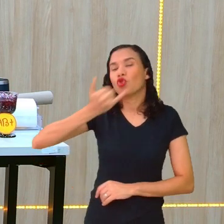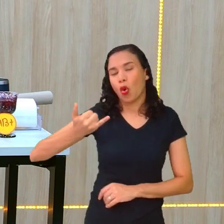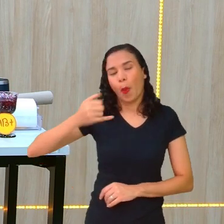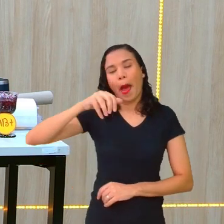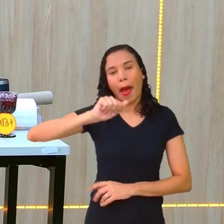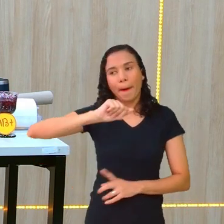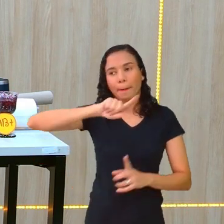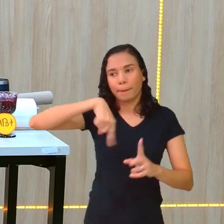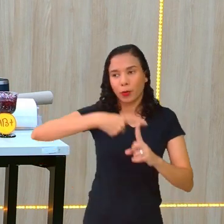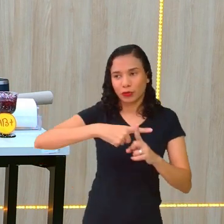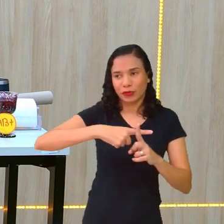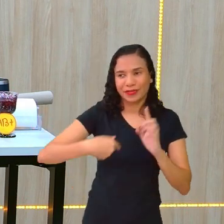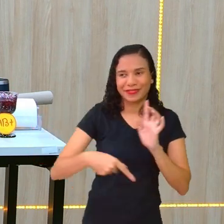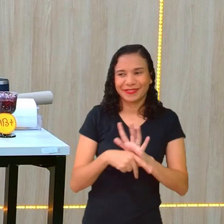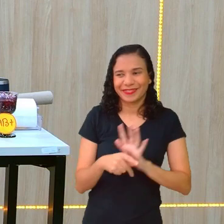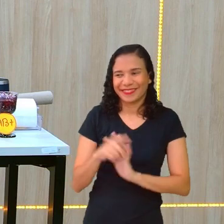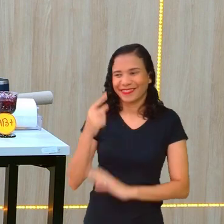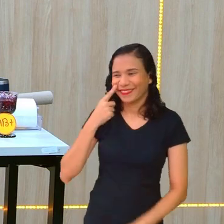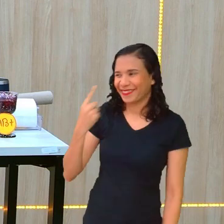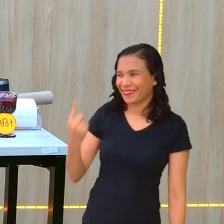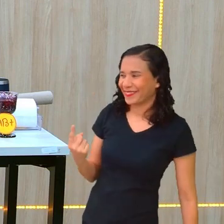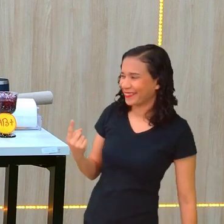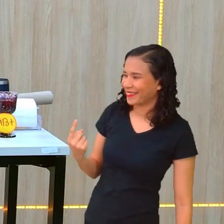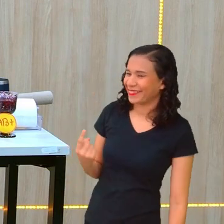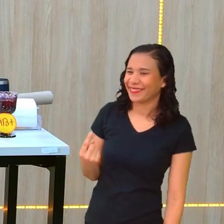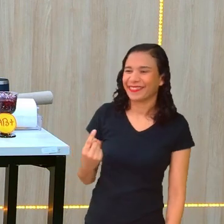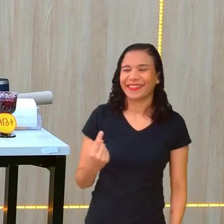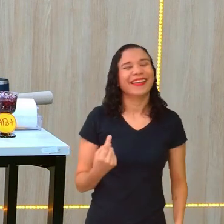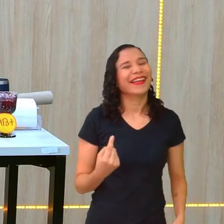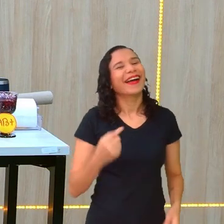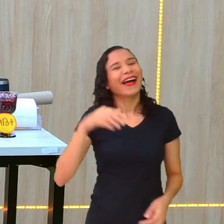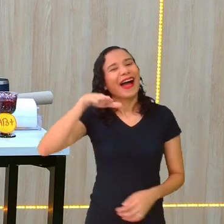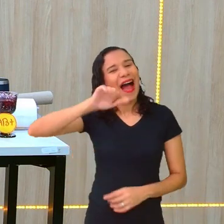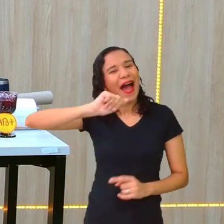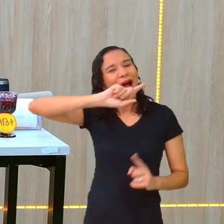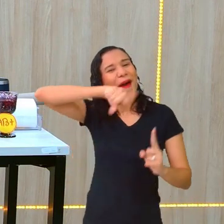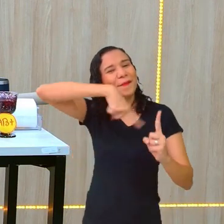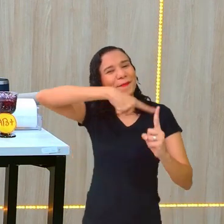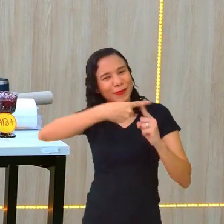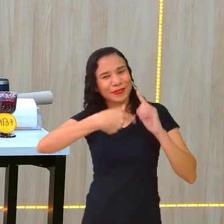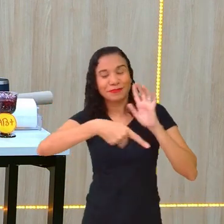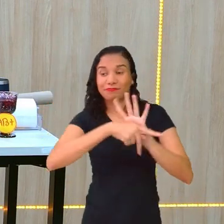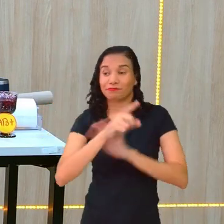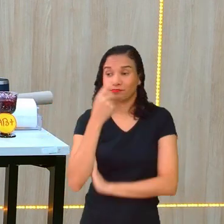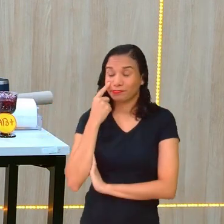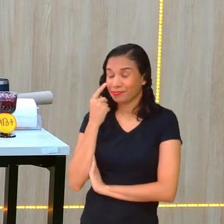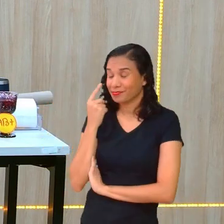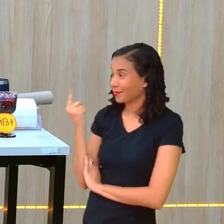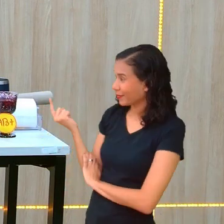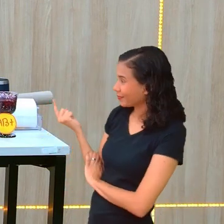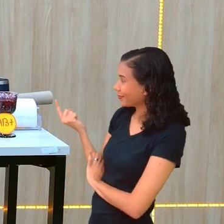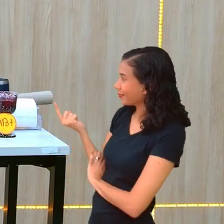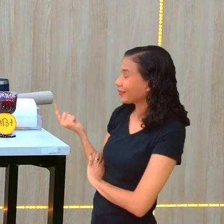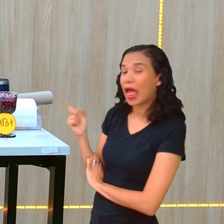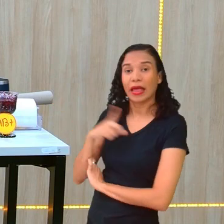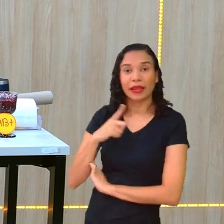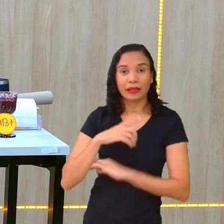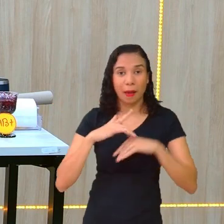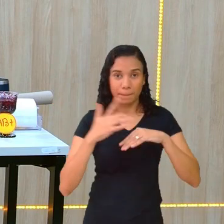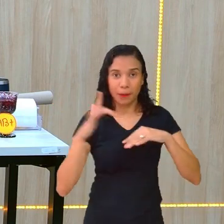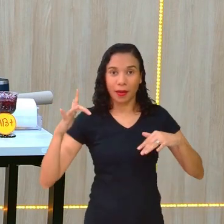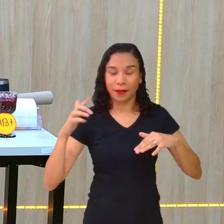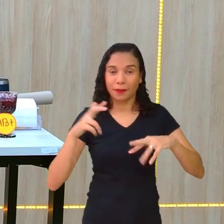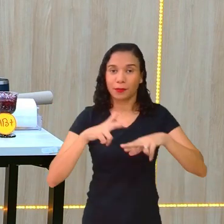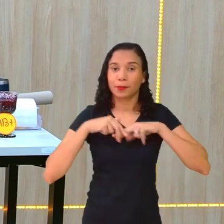A positivo e eu botando negativo. A professora é A positivo, é esse aqui. É o que tem glitter.